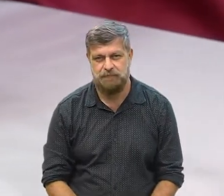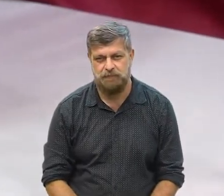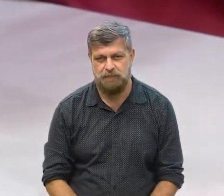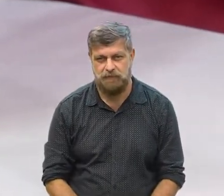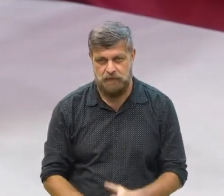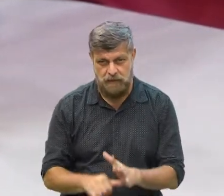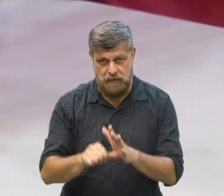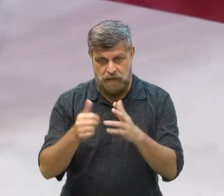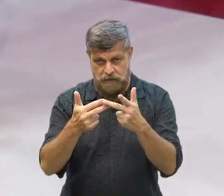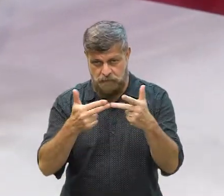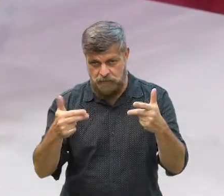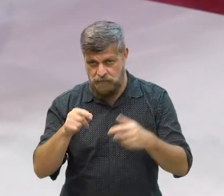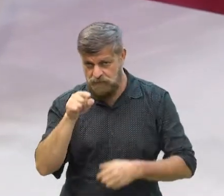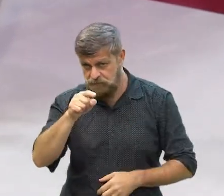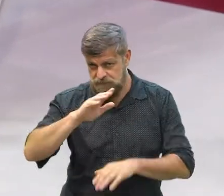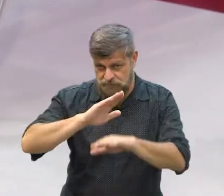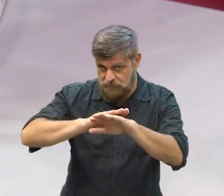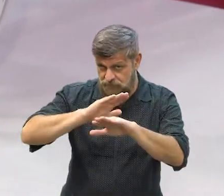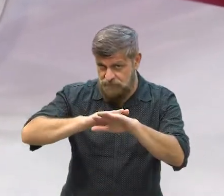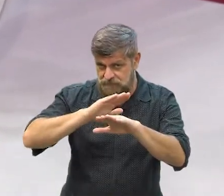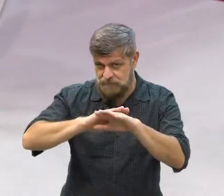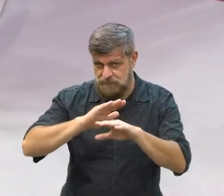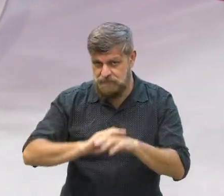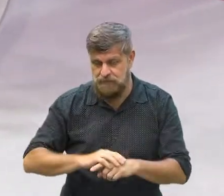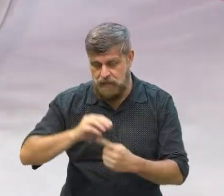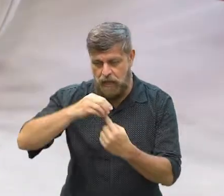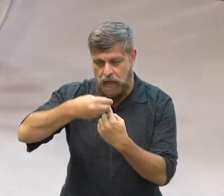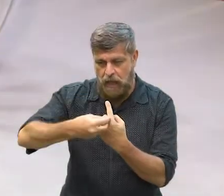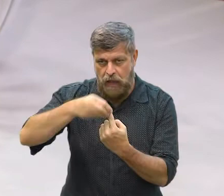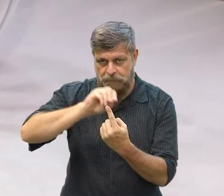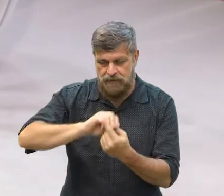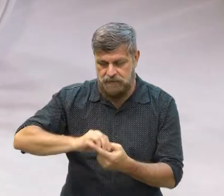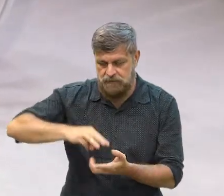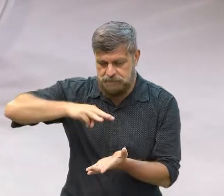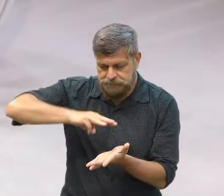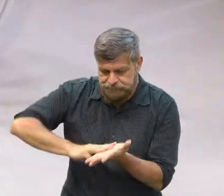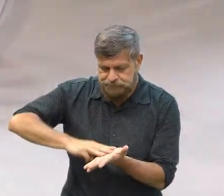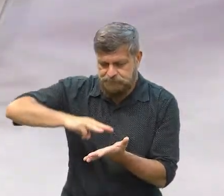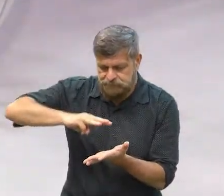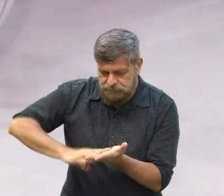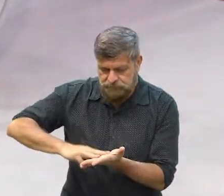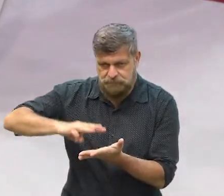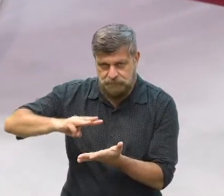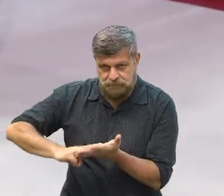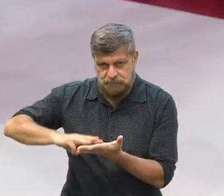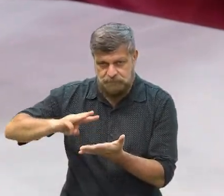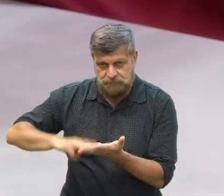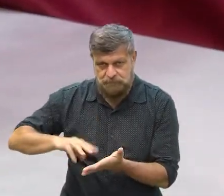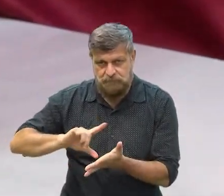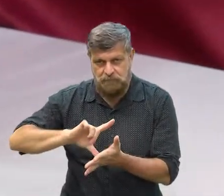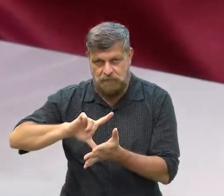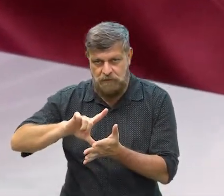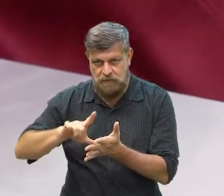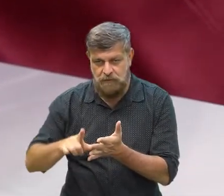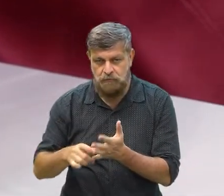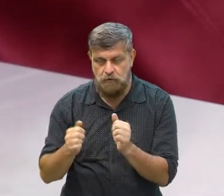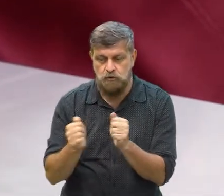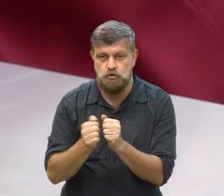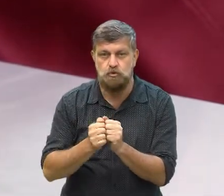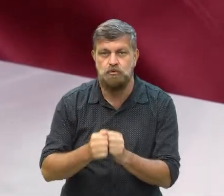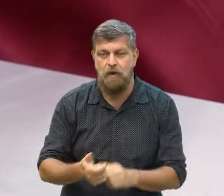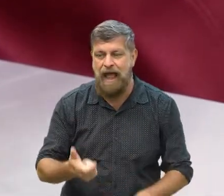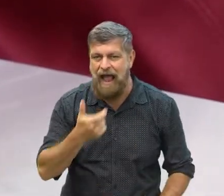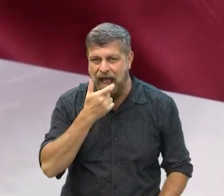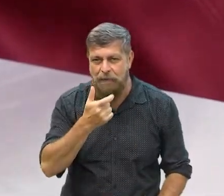A primeira coisa que você vai fazer é amassar a banana com um garfo. Feito isso, pode adicionar ela na